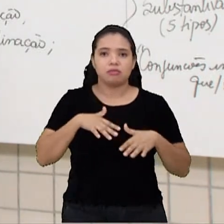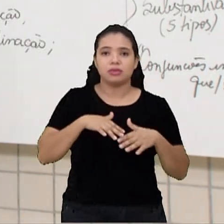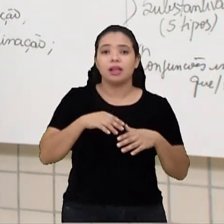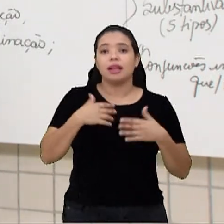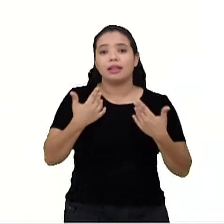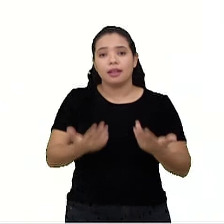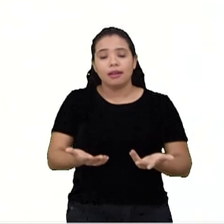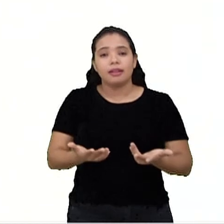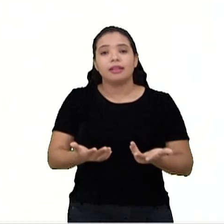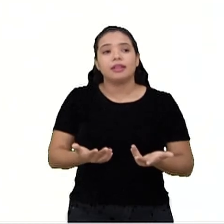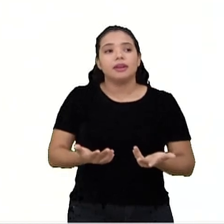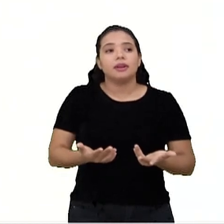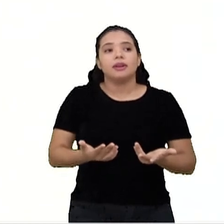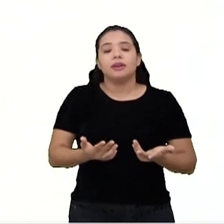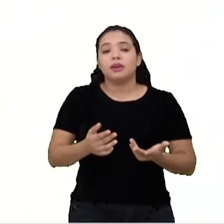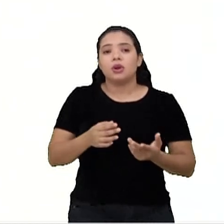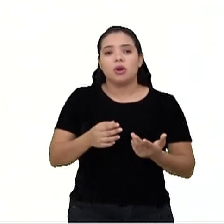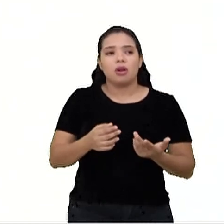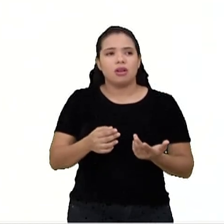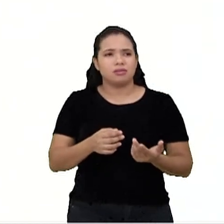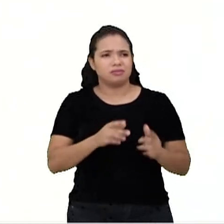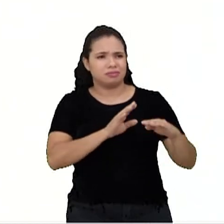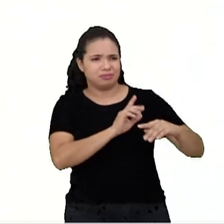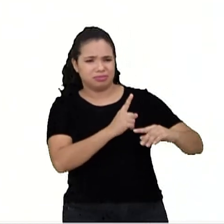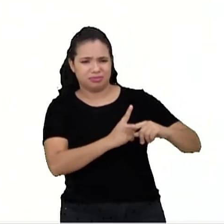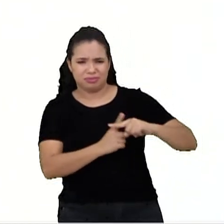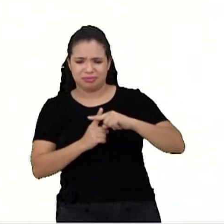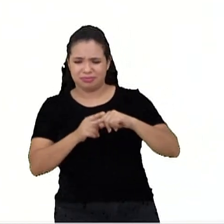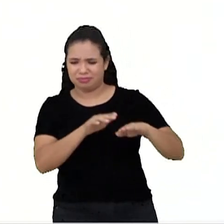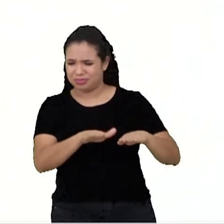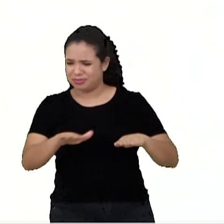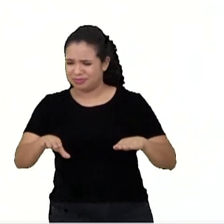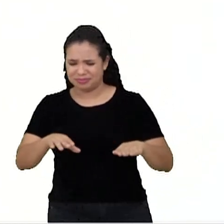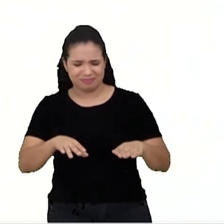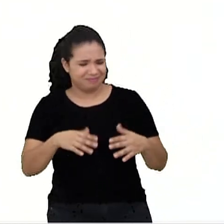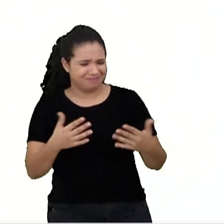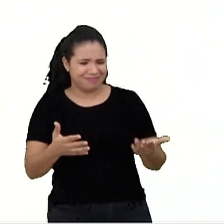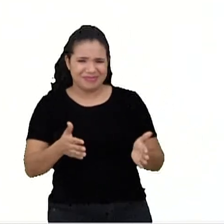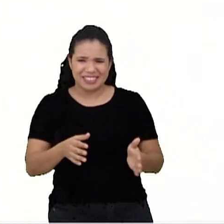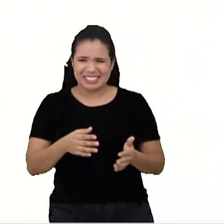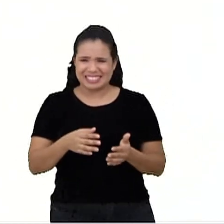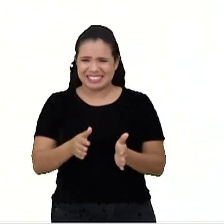E tão miserável, nunca vi um cemitério mais miserável.